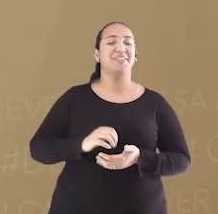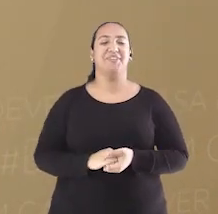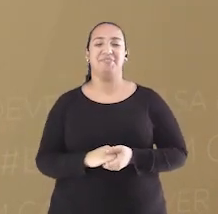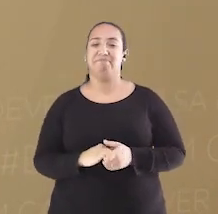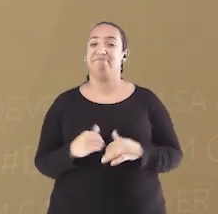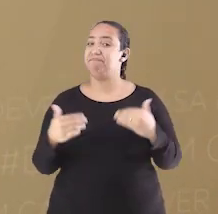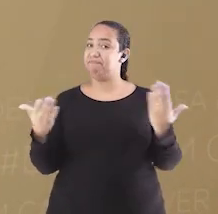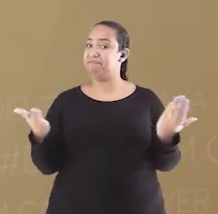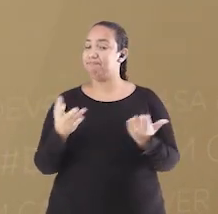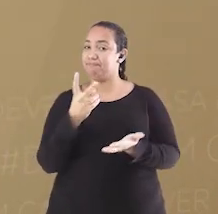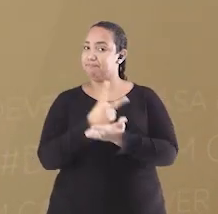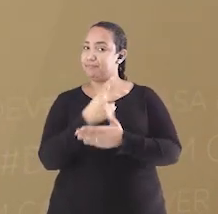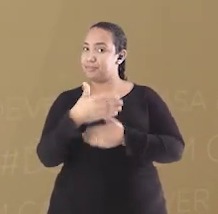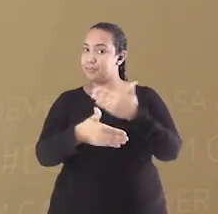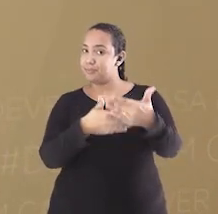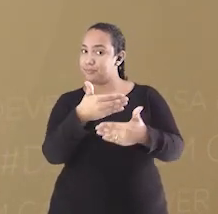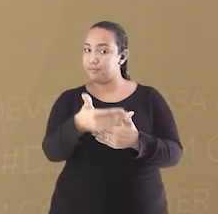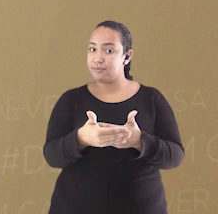Vamos prosseguir agora